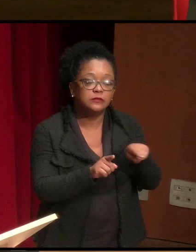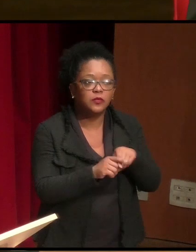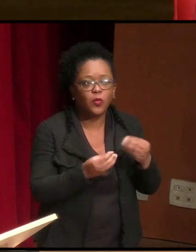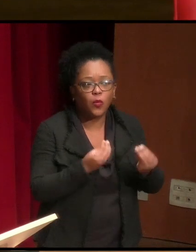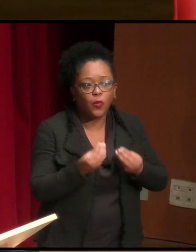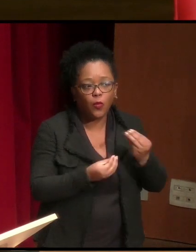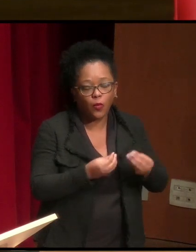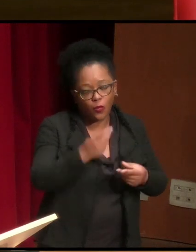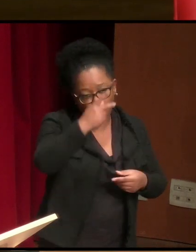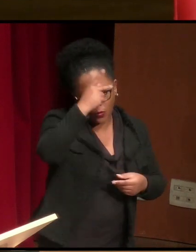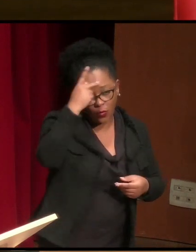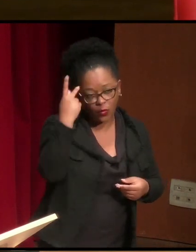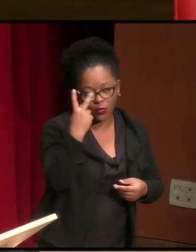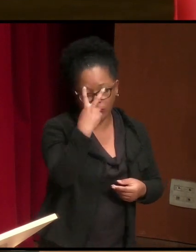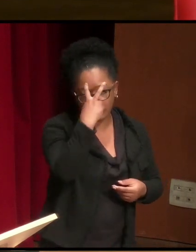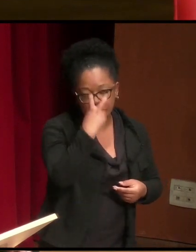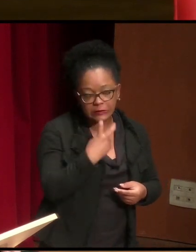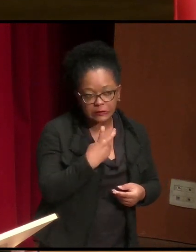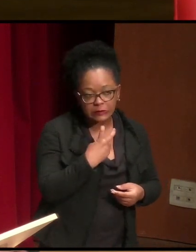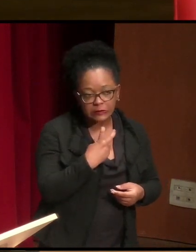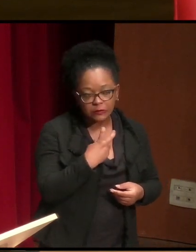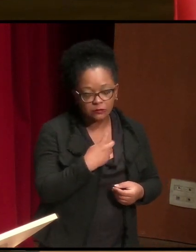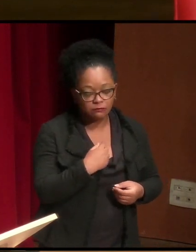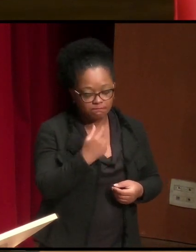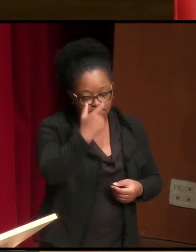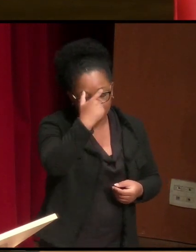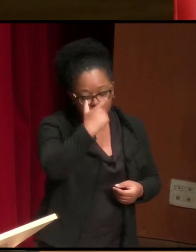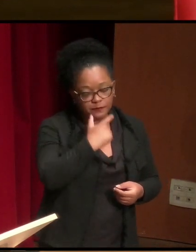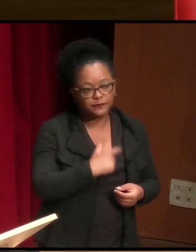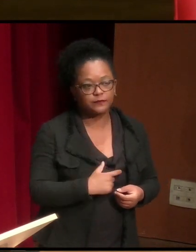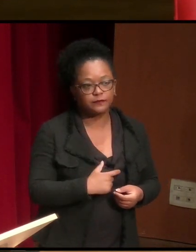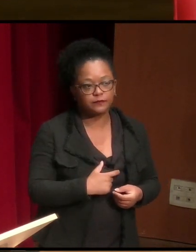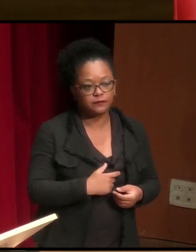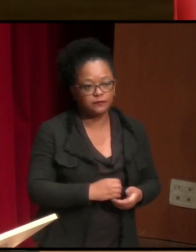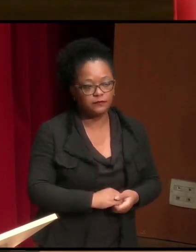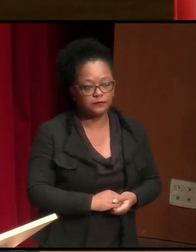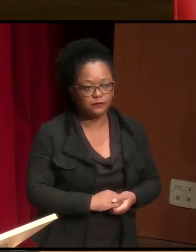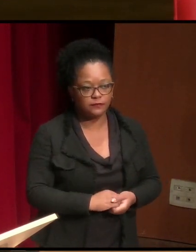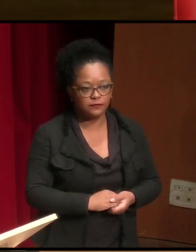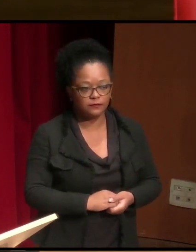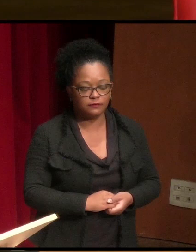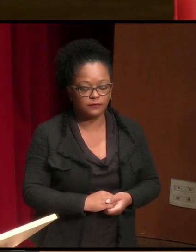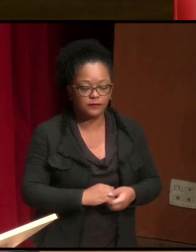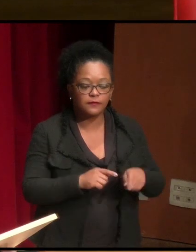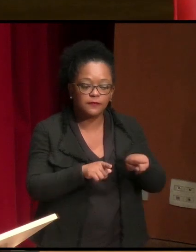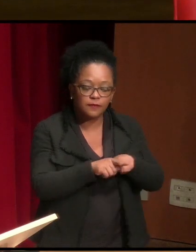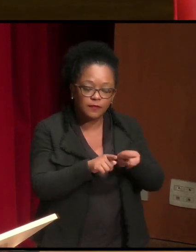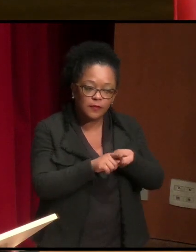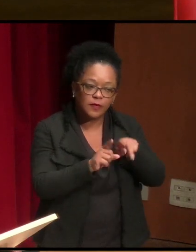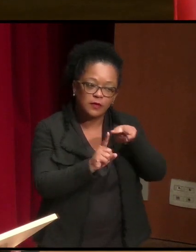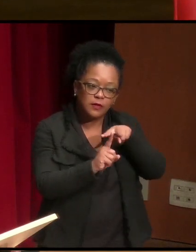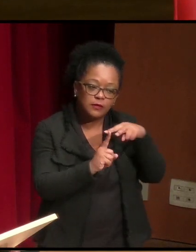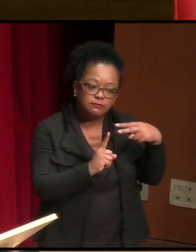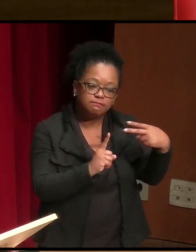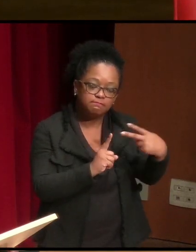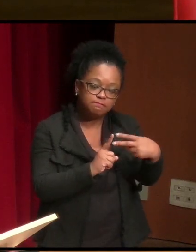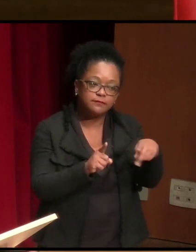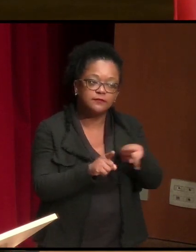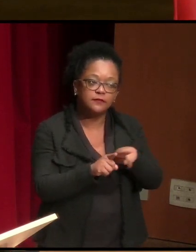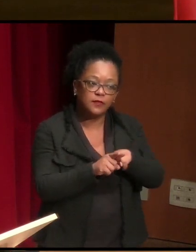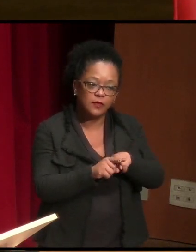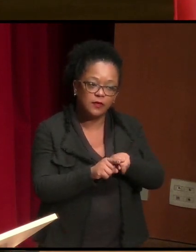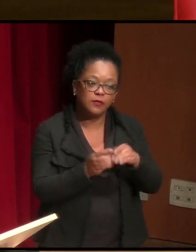que eu entendo que nos define, e essa perspectiva cristã que eu acho que